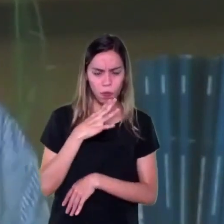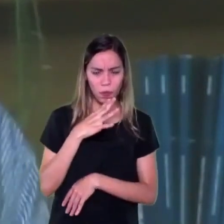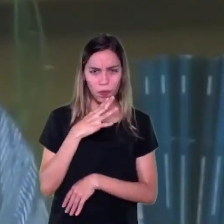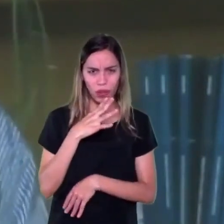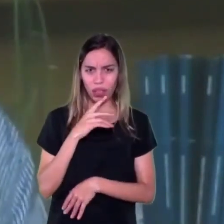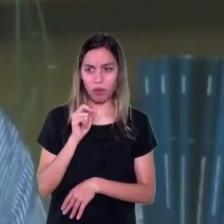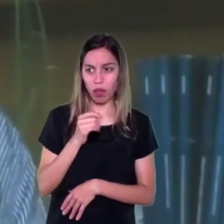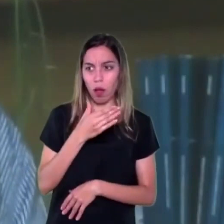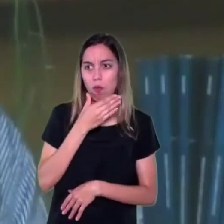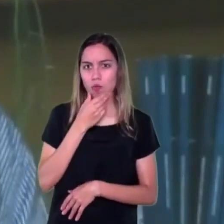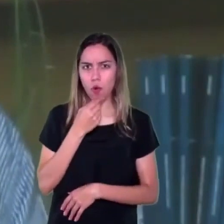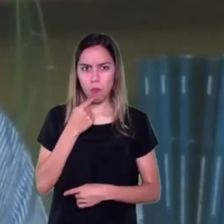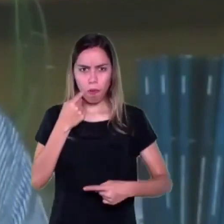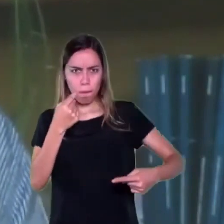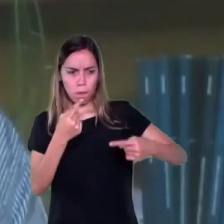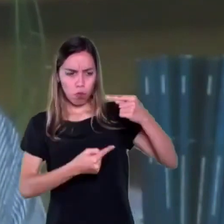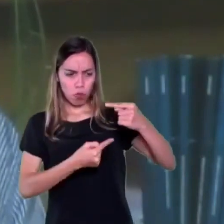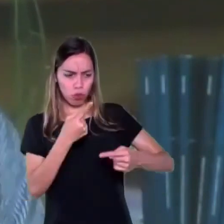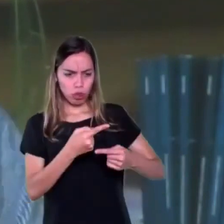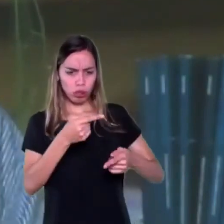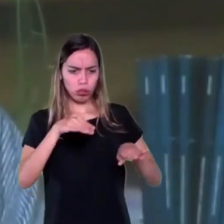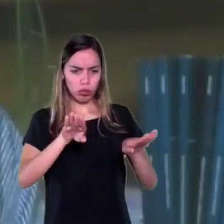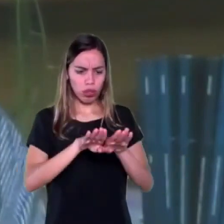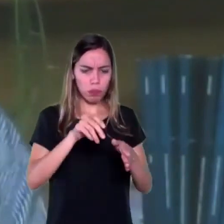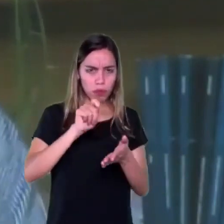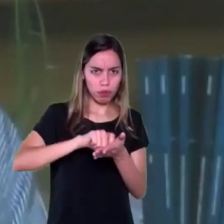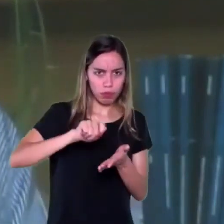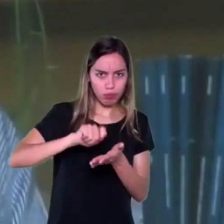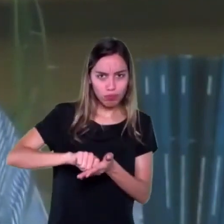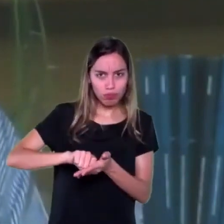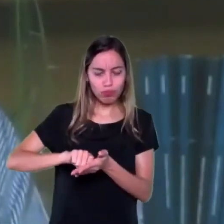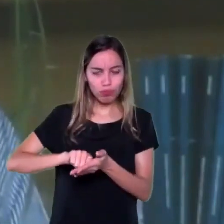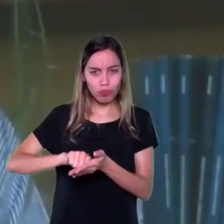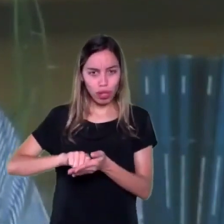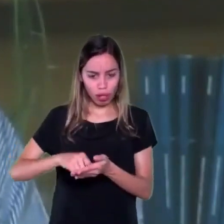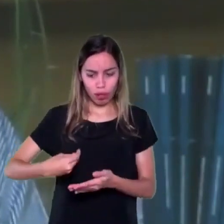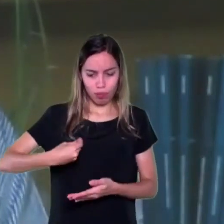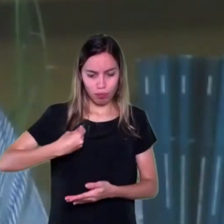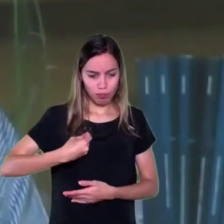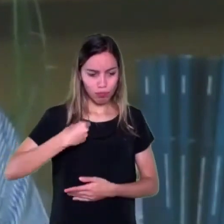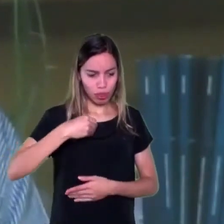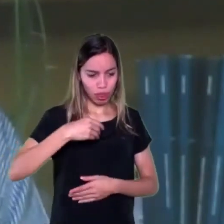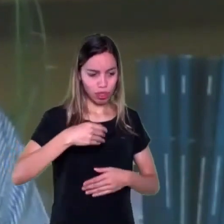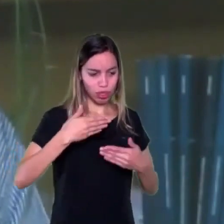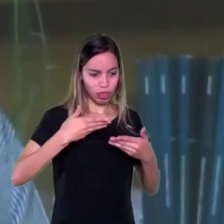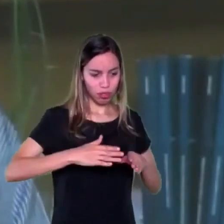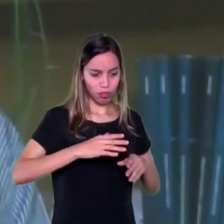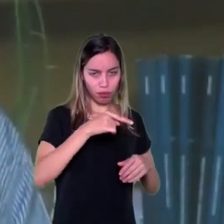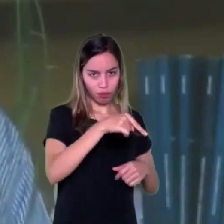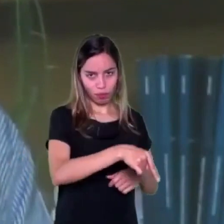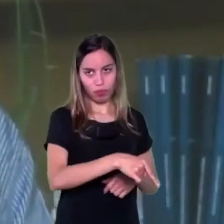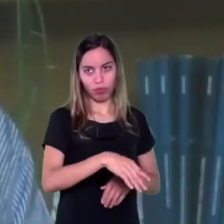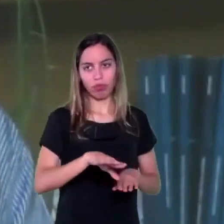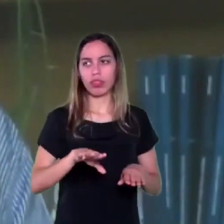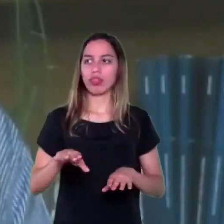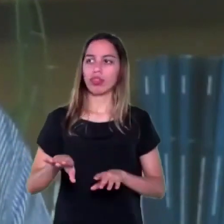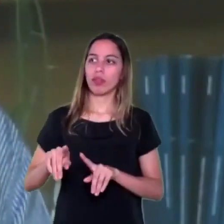grande político, um grande escritor itaunense, que viveu em Belo Horizonte, foi